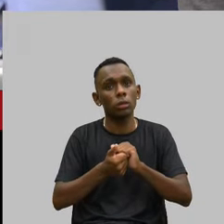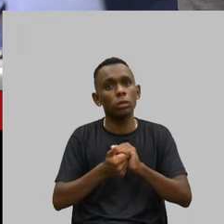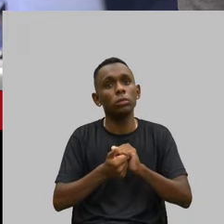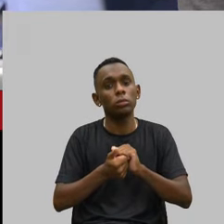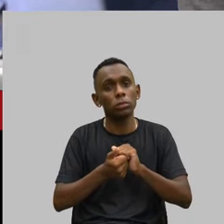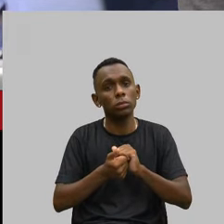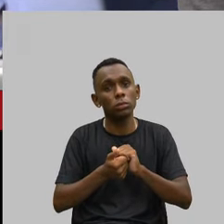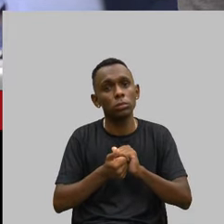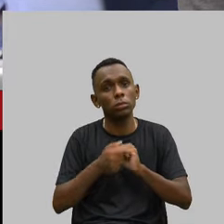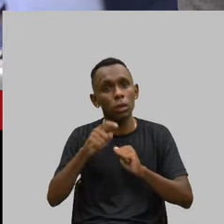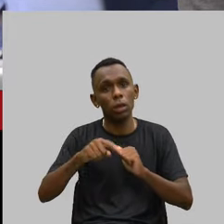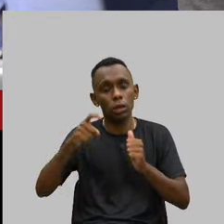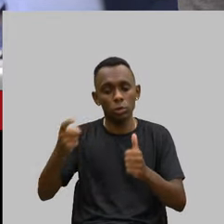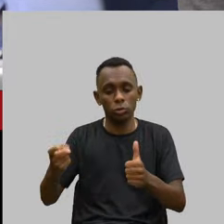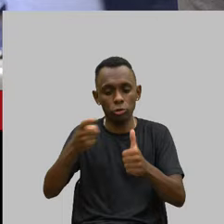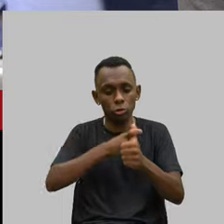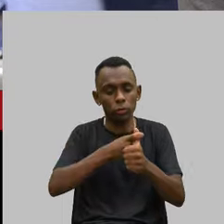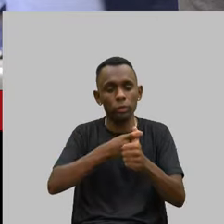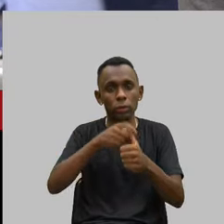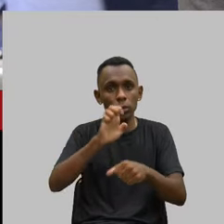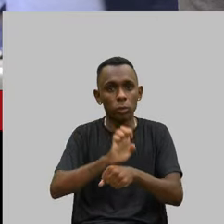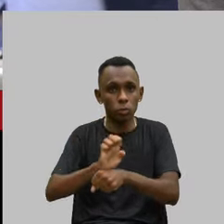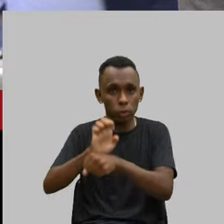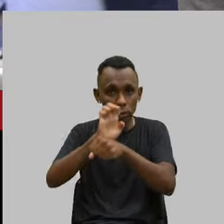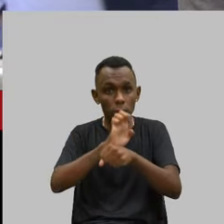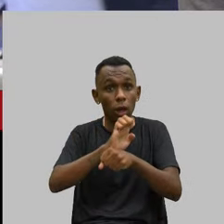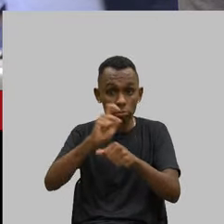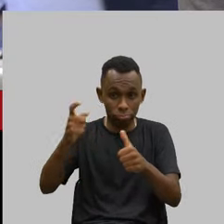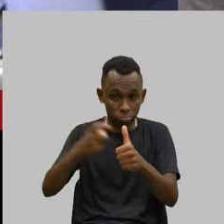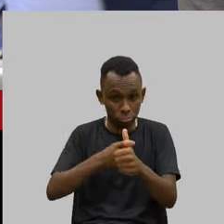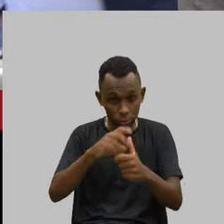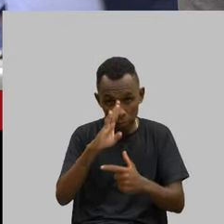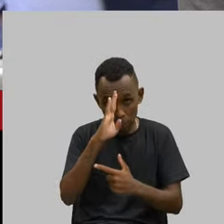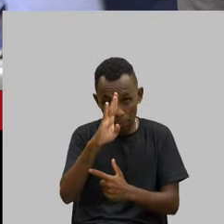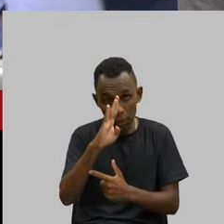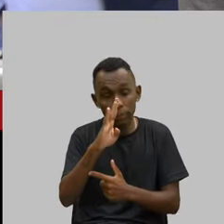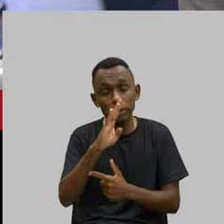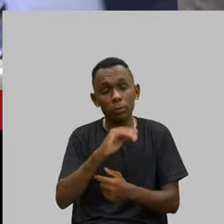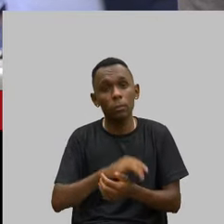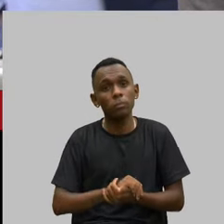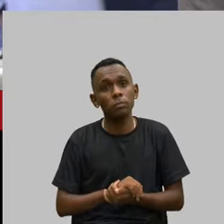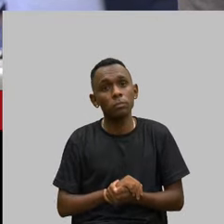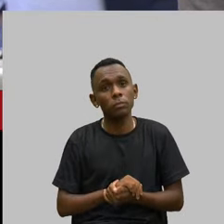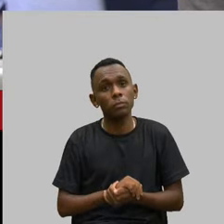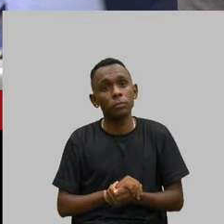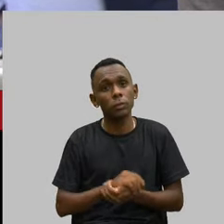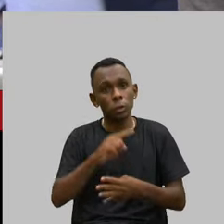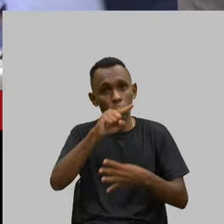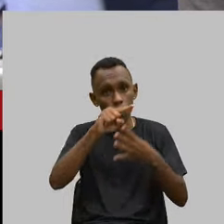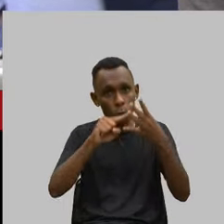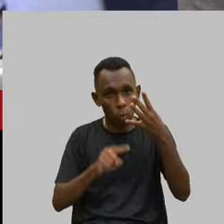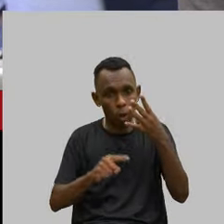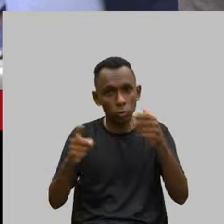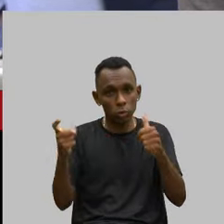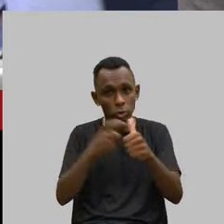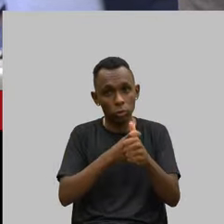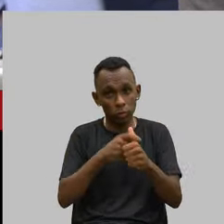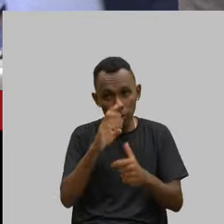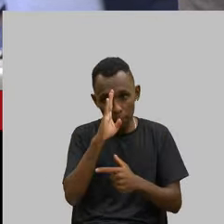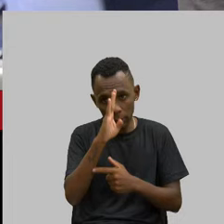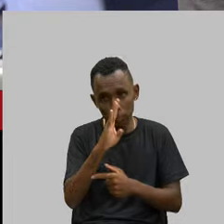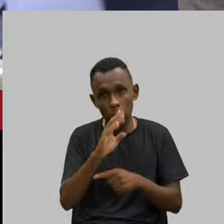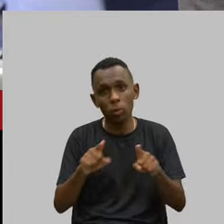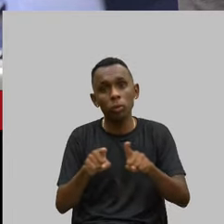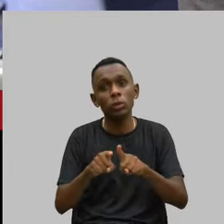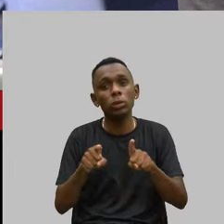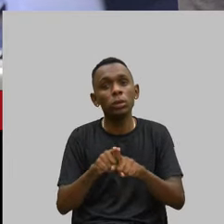o a da dívida dos Estados dos grandes devedores né dos Estados grandes devedores que são esses que eu comentei e ainda trazer